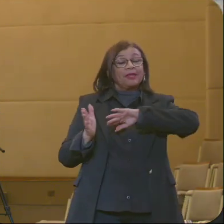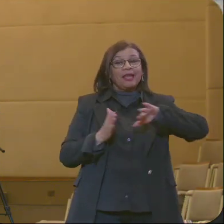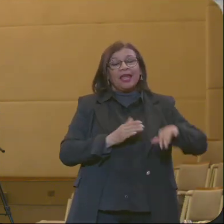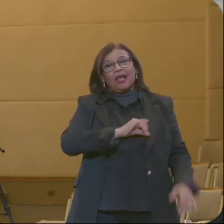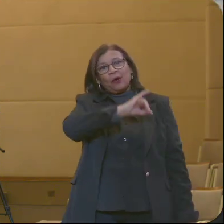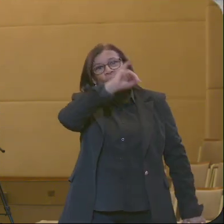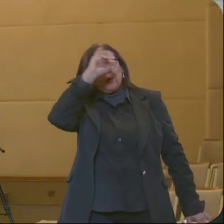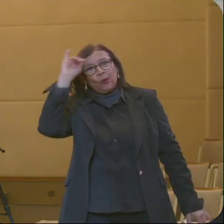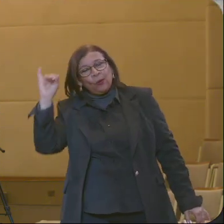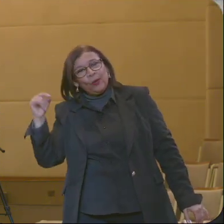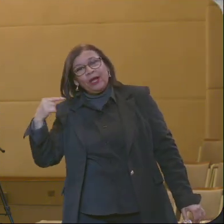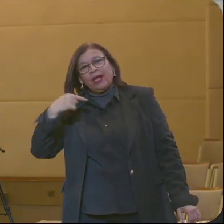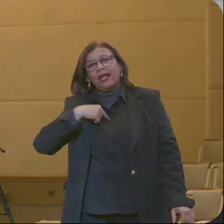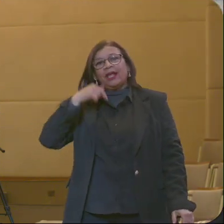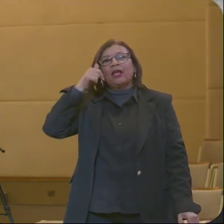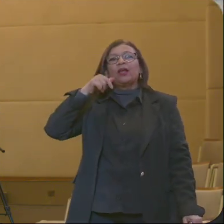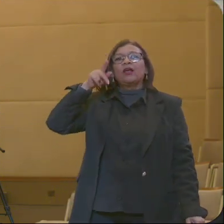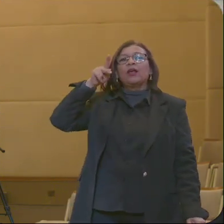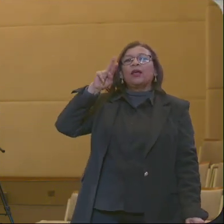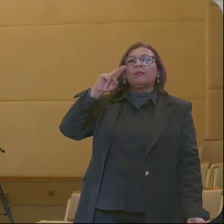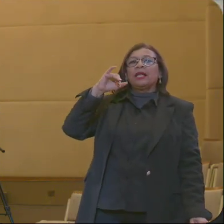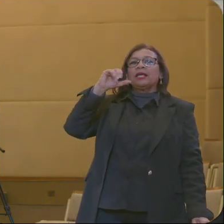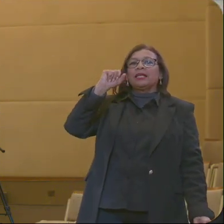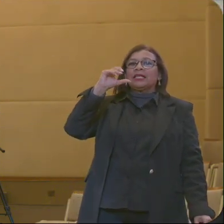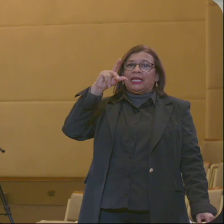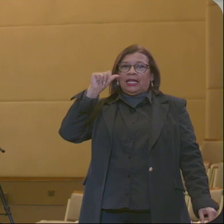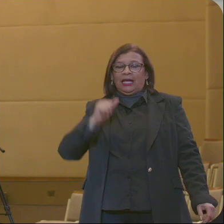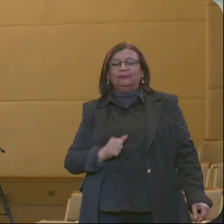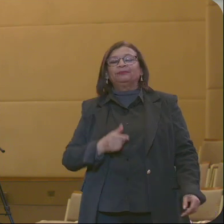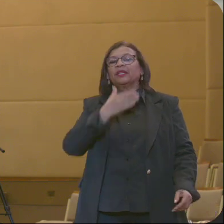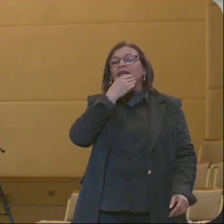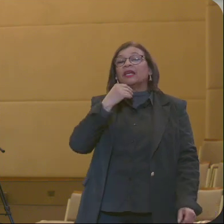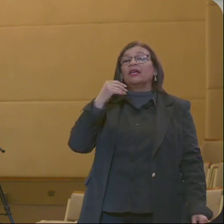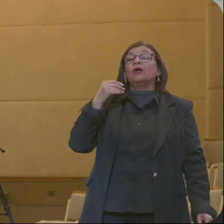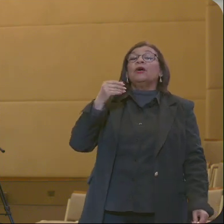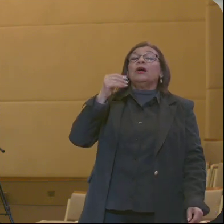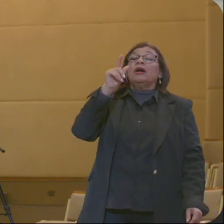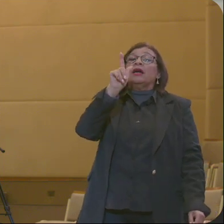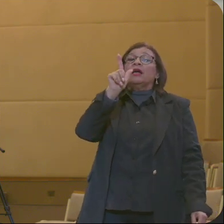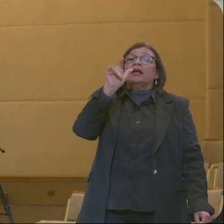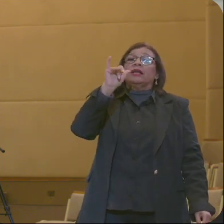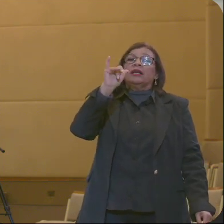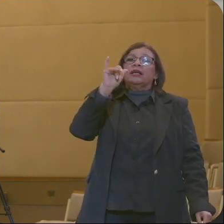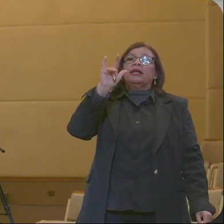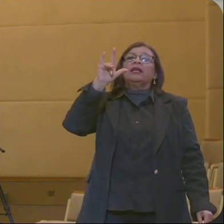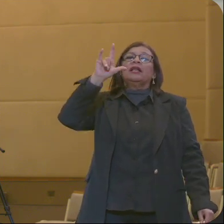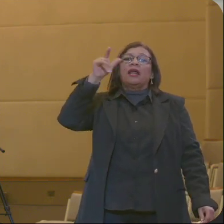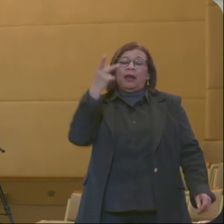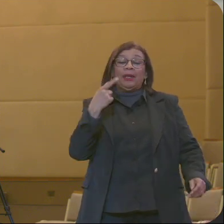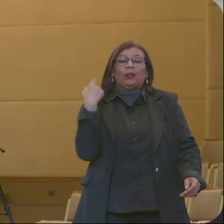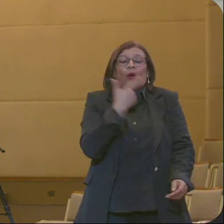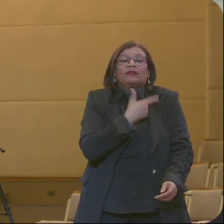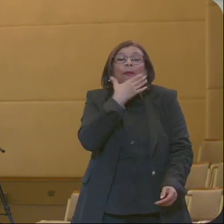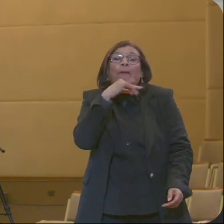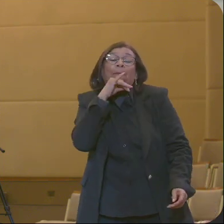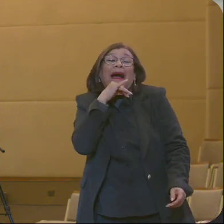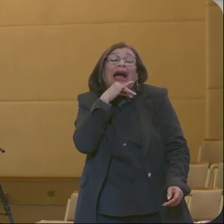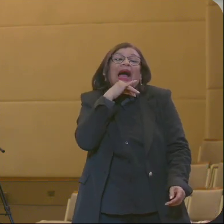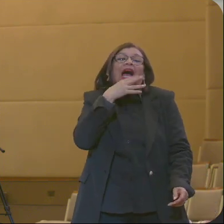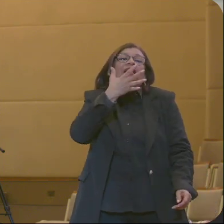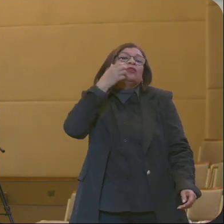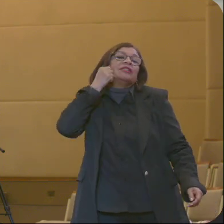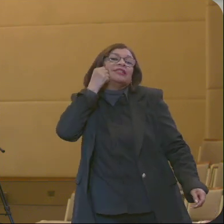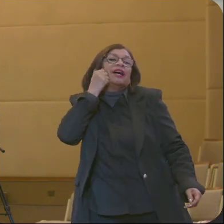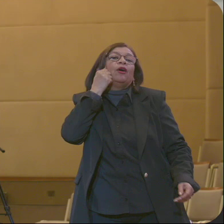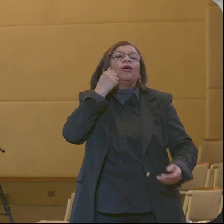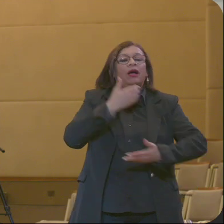Oi, eu sou a Priscila. Eu sou o Guilherme. E nós somos pais do coração do Davi.